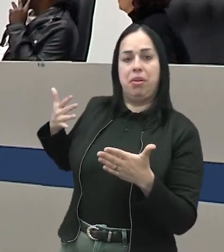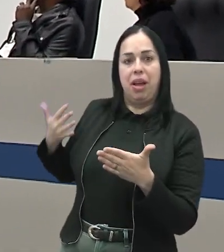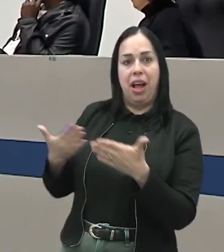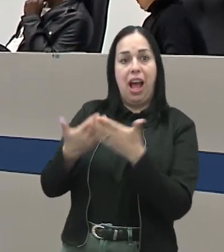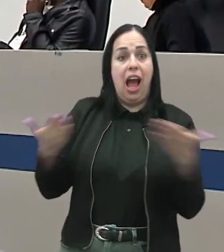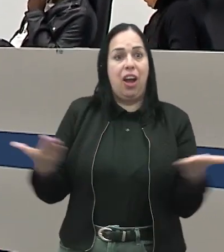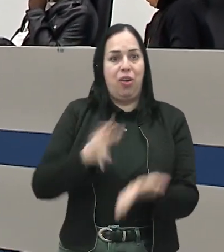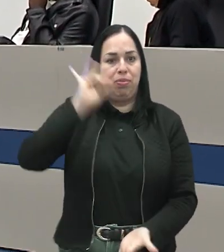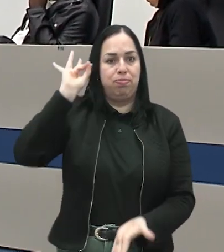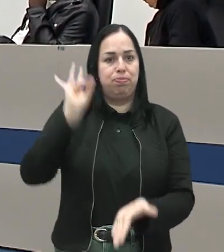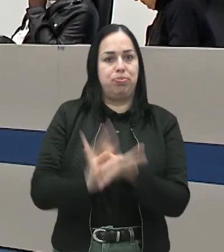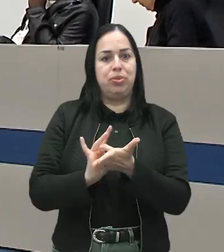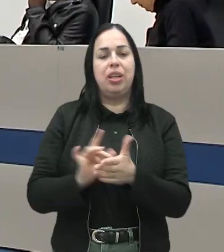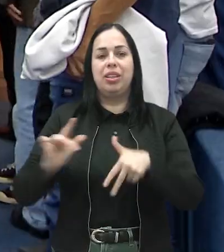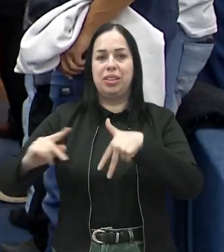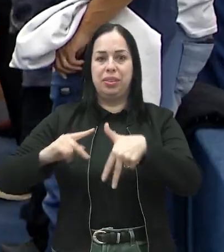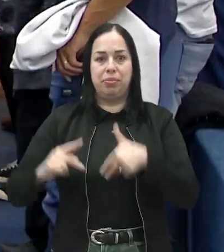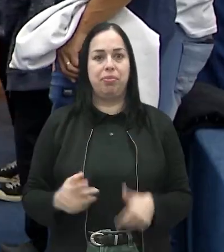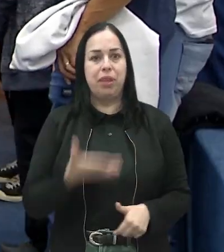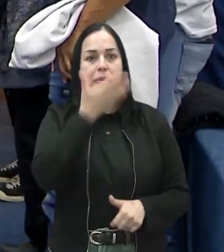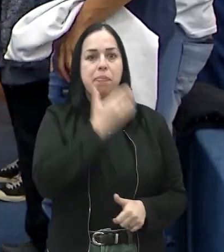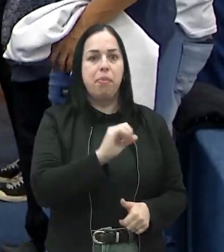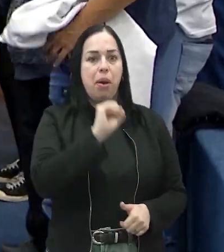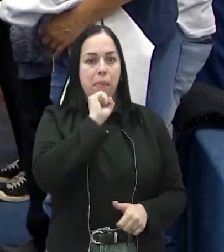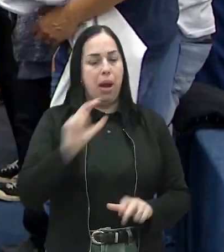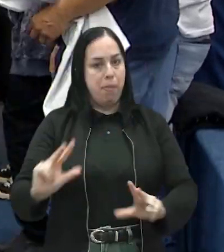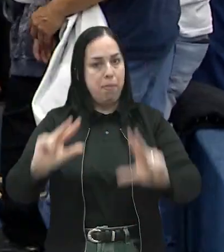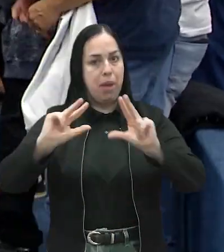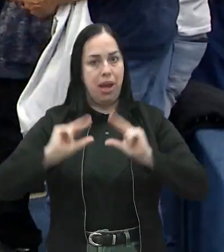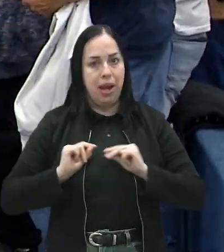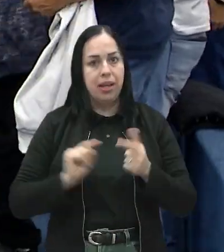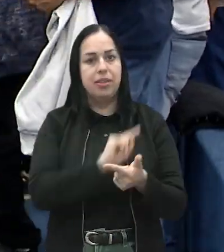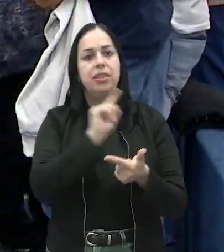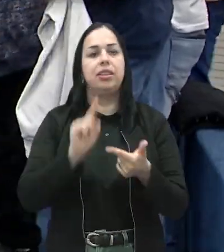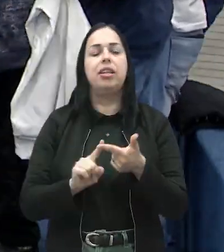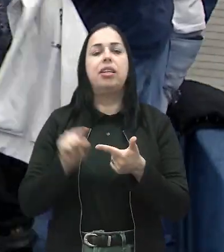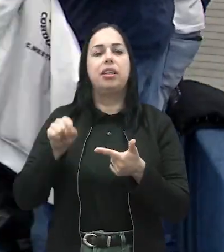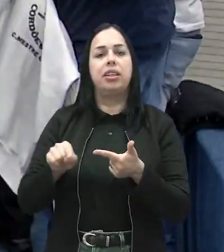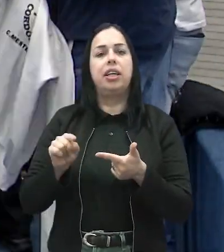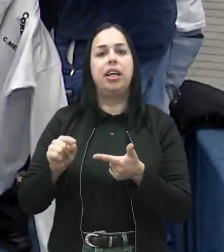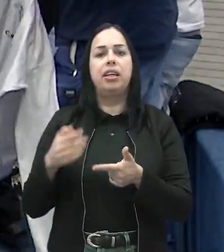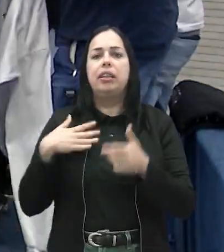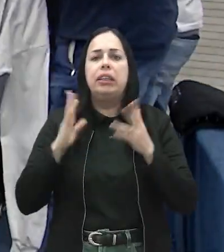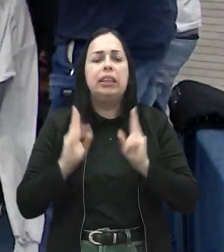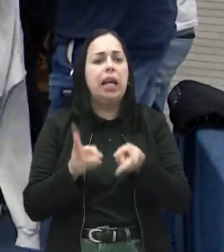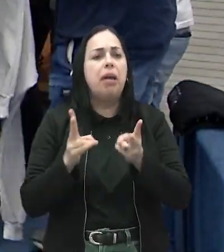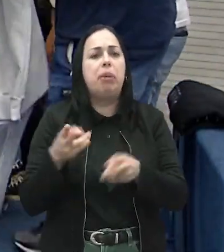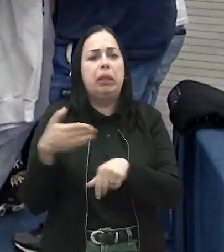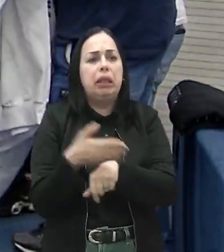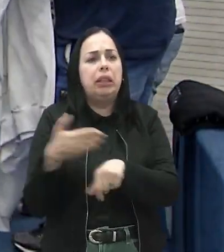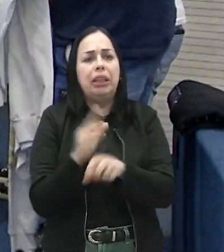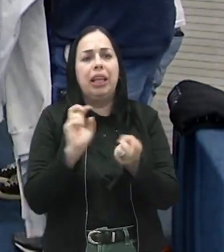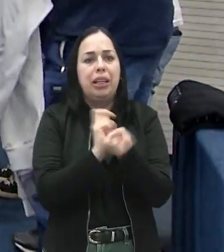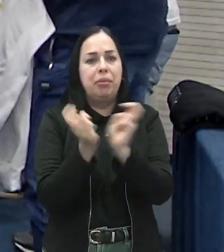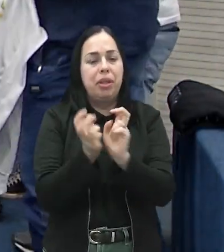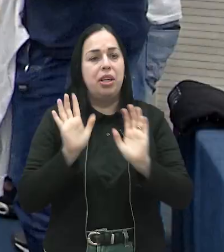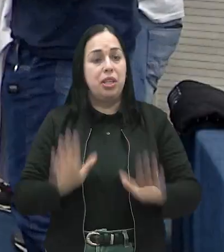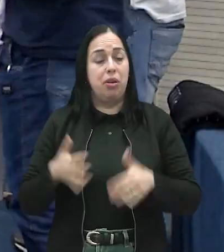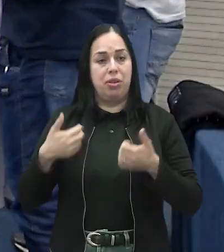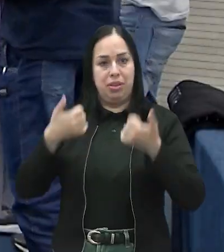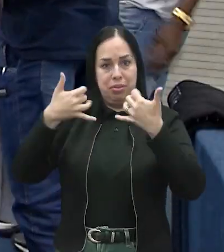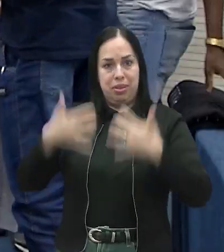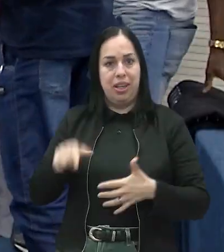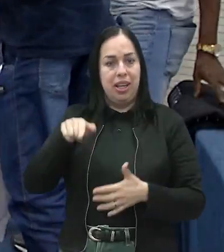agora reconhecido pela cidade. Meu pai é um cara merecedor, é um cara que vive pela capoeira e, como eu disse no meu discurso,